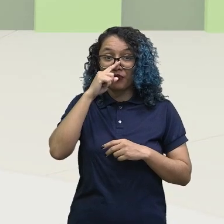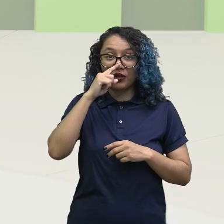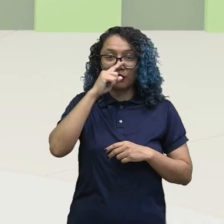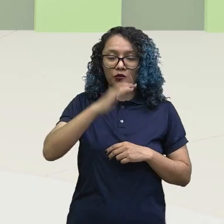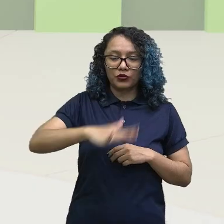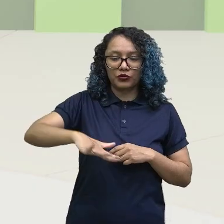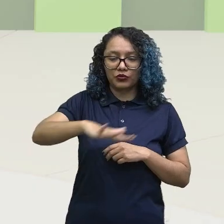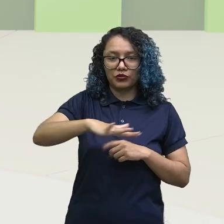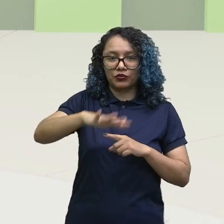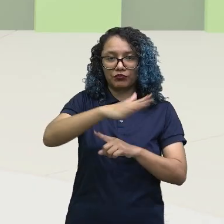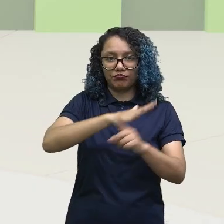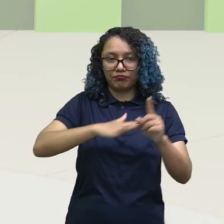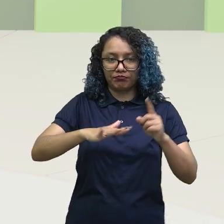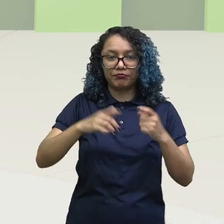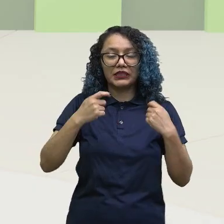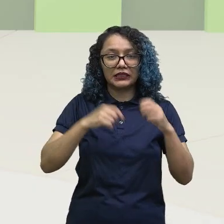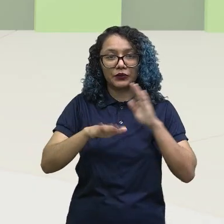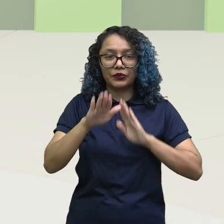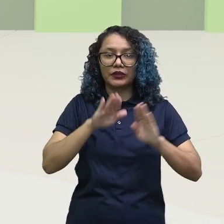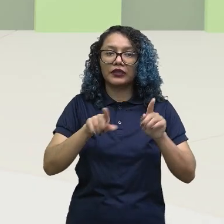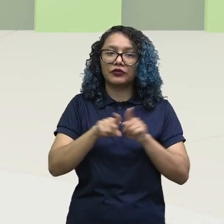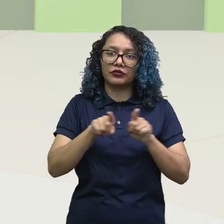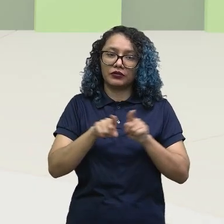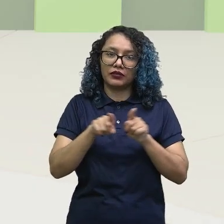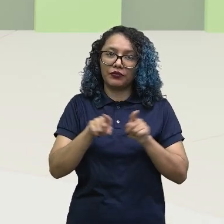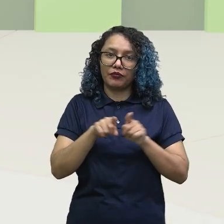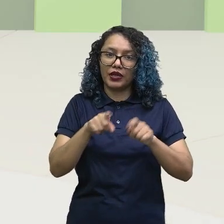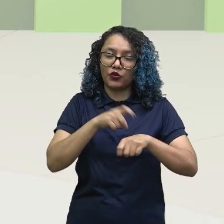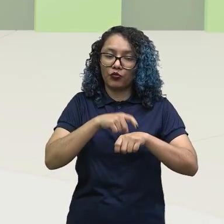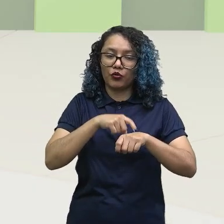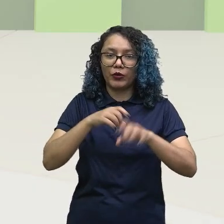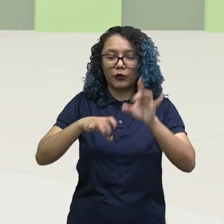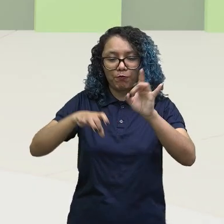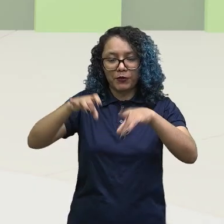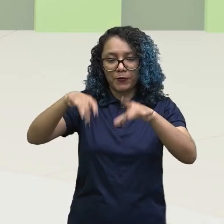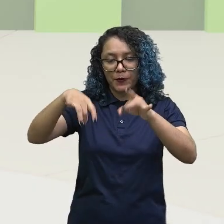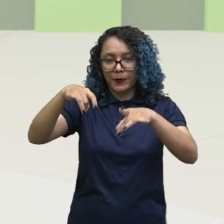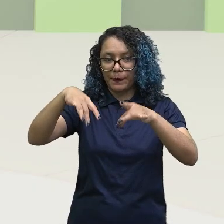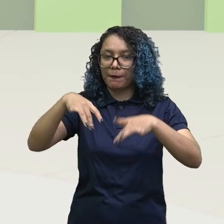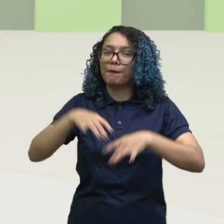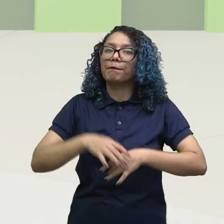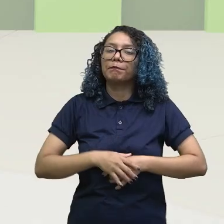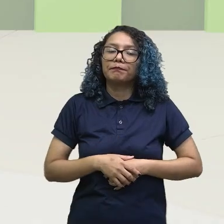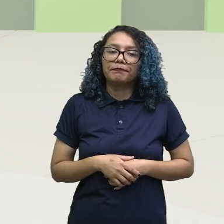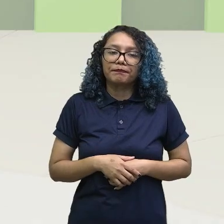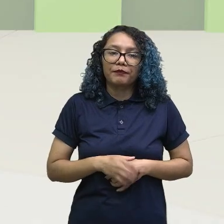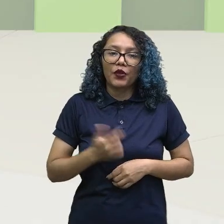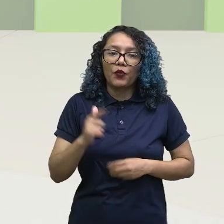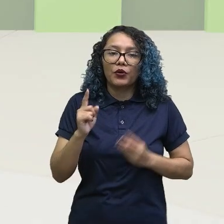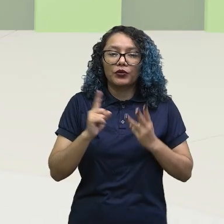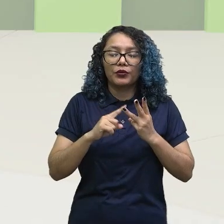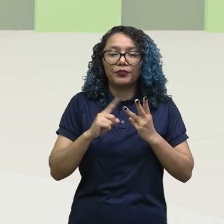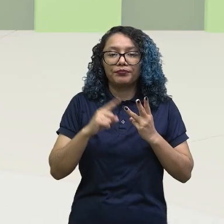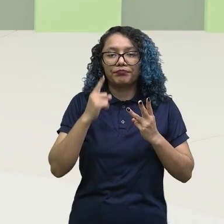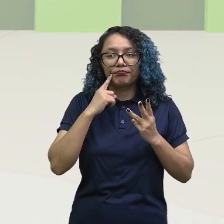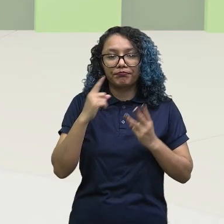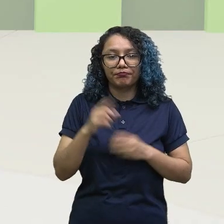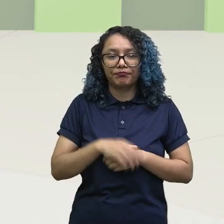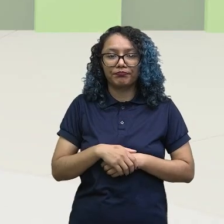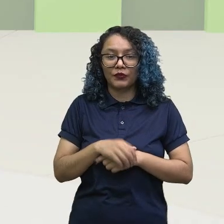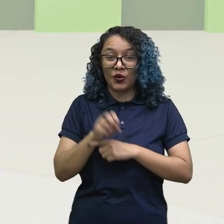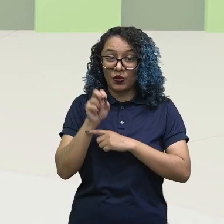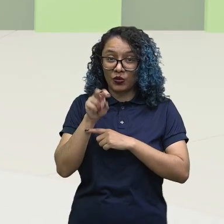ambiente. Então tem que ter um cuidado com o descarte desse material. E aqui nós temos